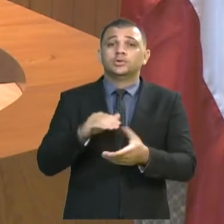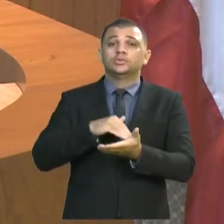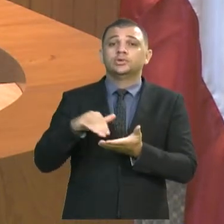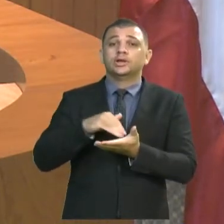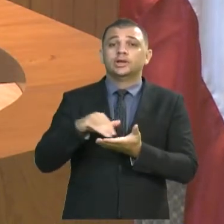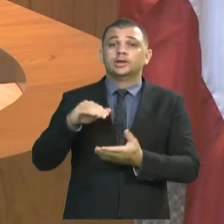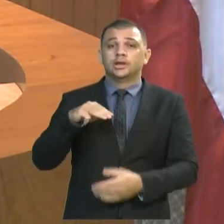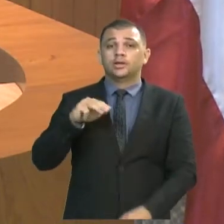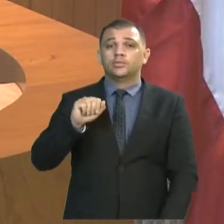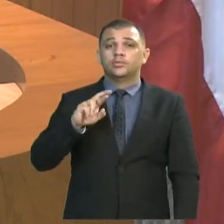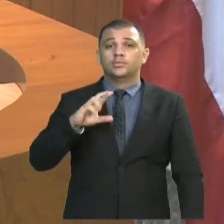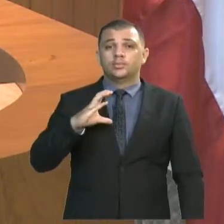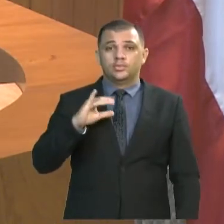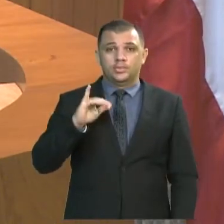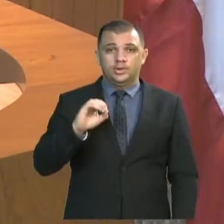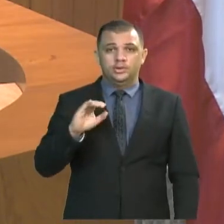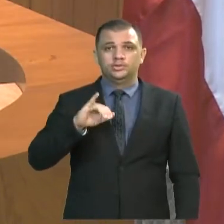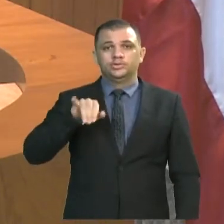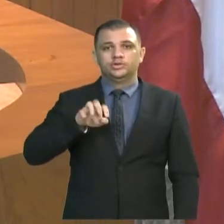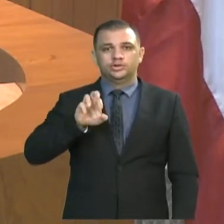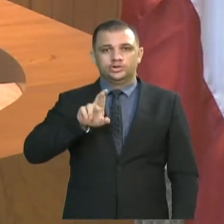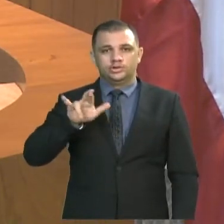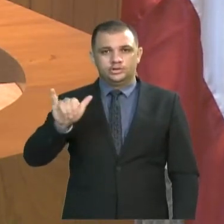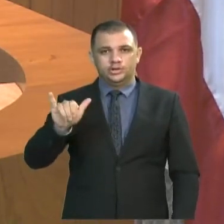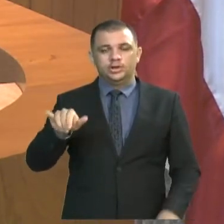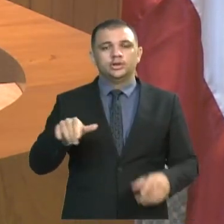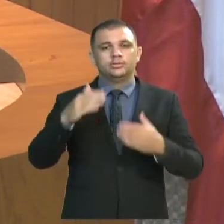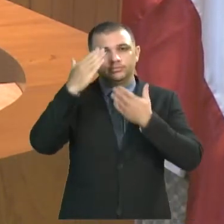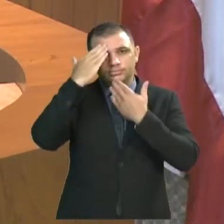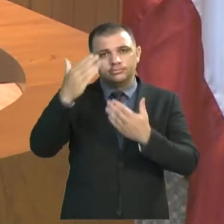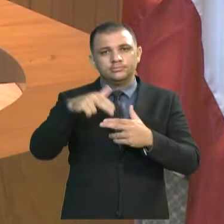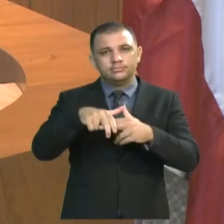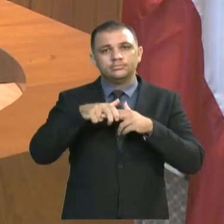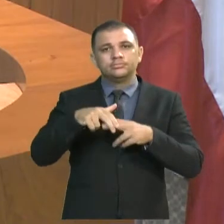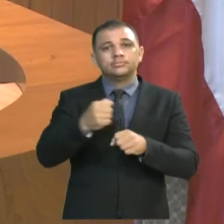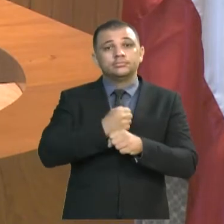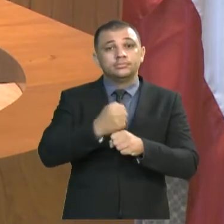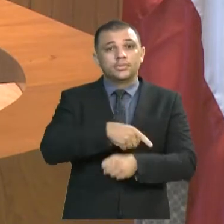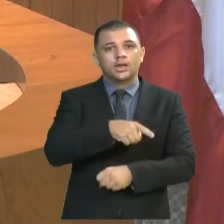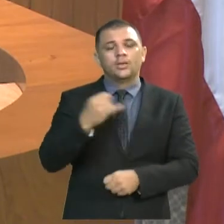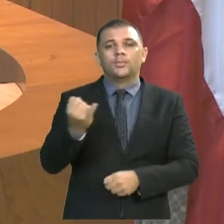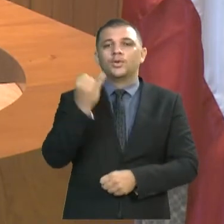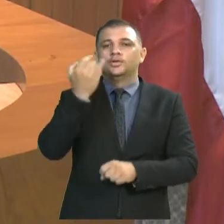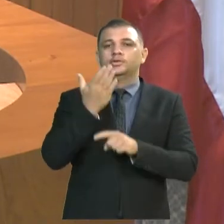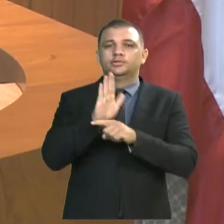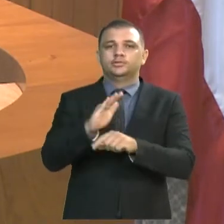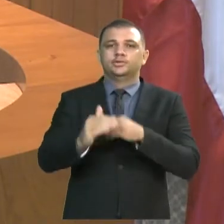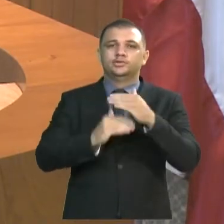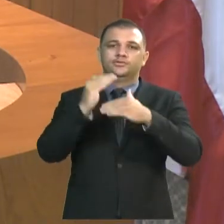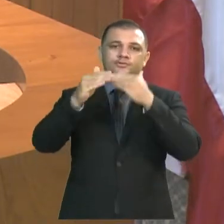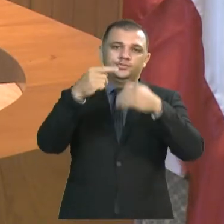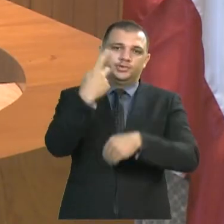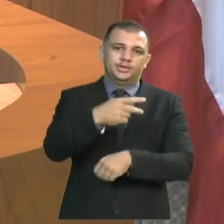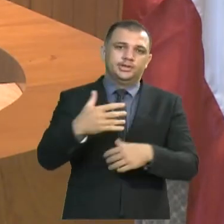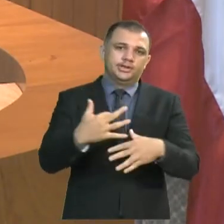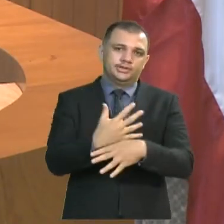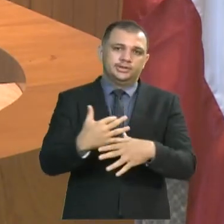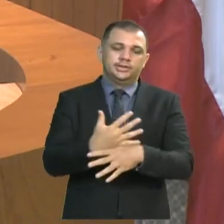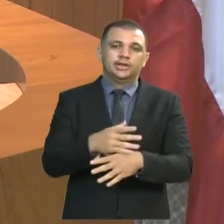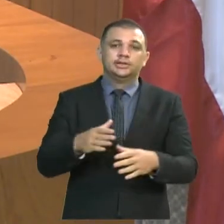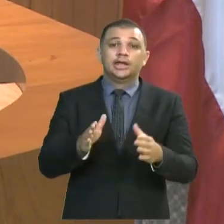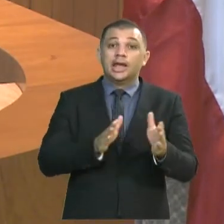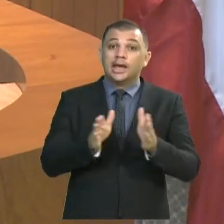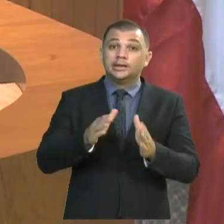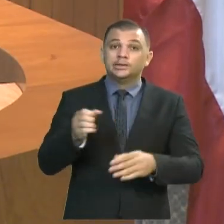Márcio Gerri, agradecendo por essa obra de grande importância para o desenvolvimento daquela cidade. Mais um acesso que